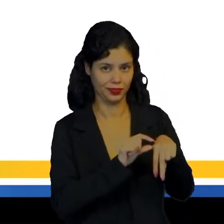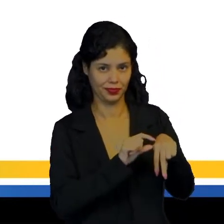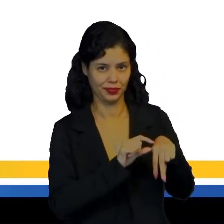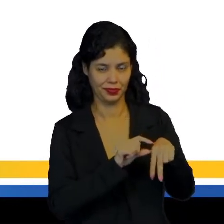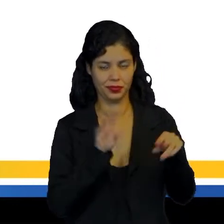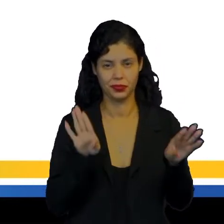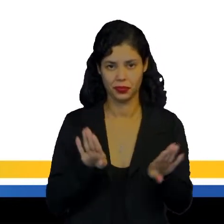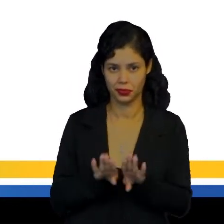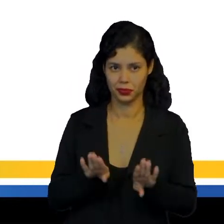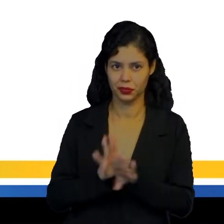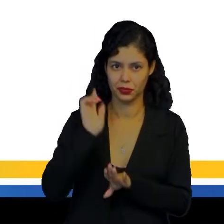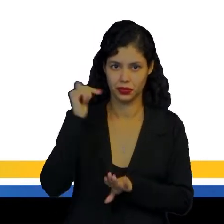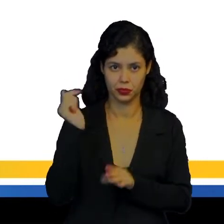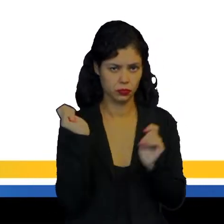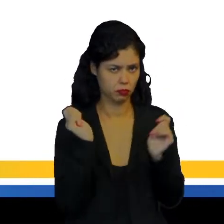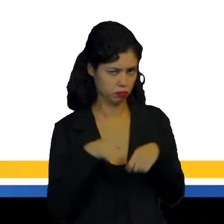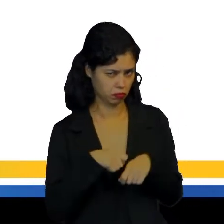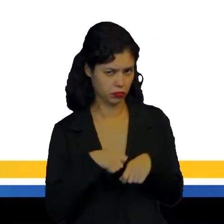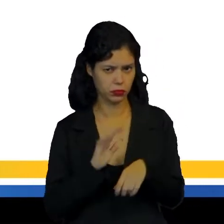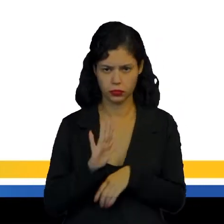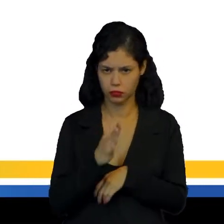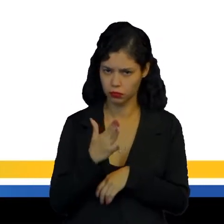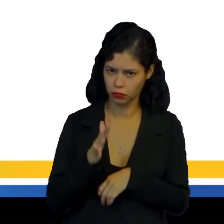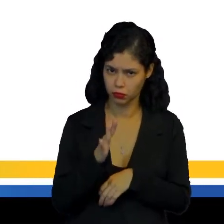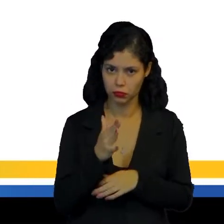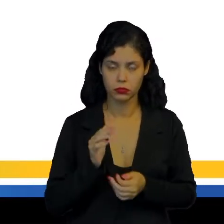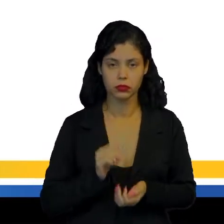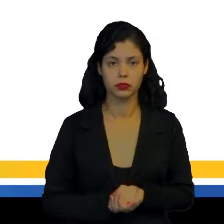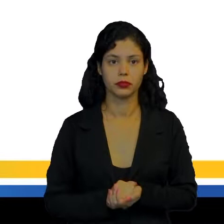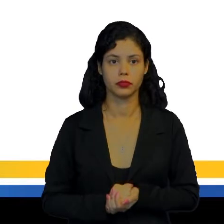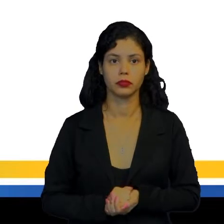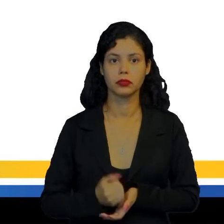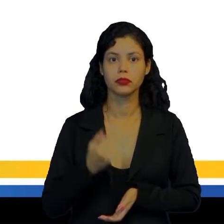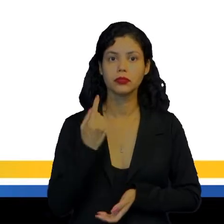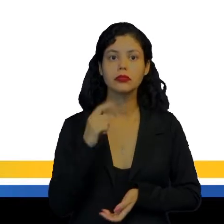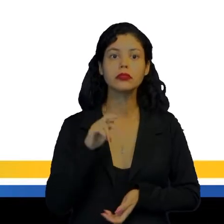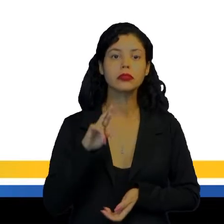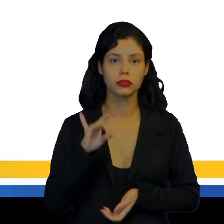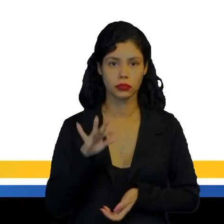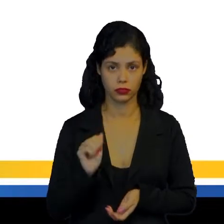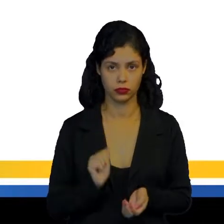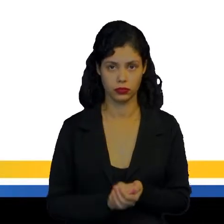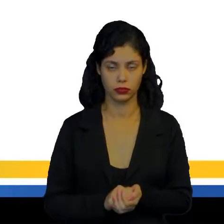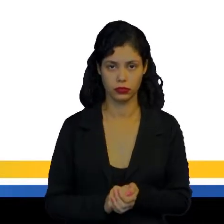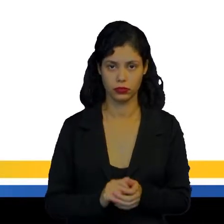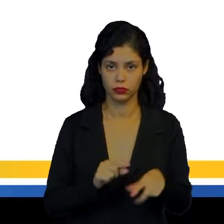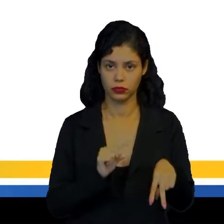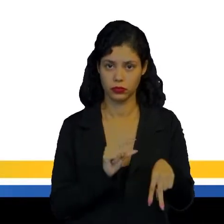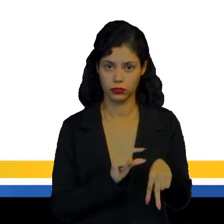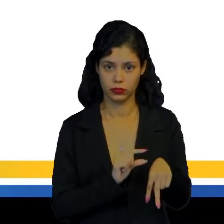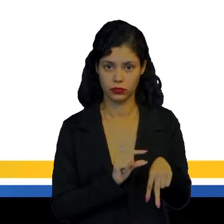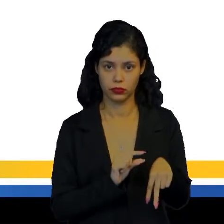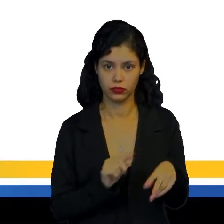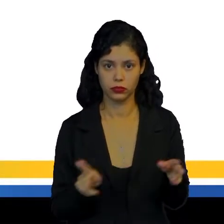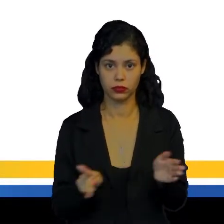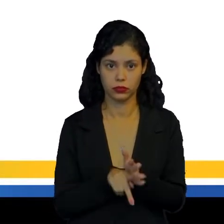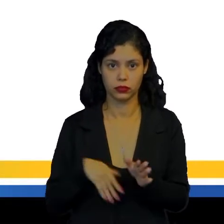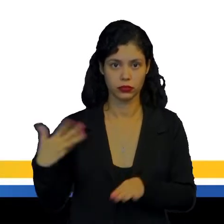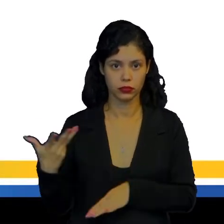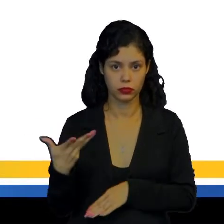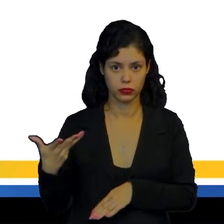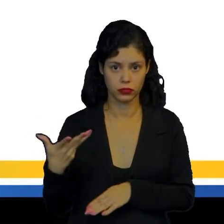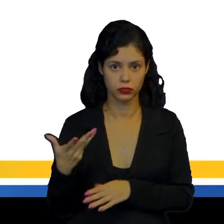são aquelas que possuem pelo menos uma incógnita no expoente e na